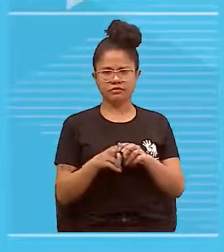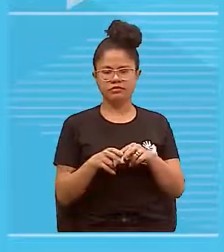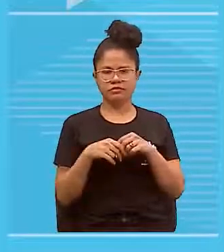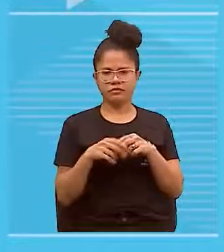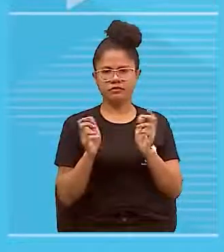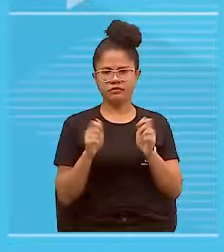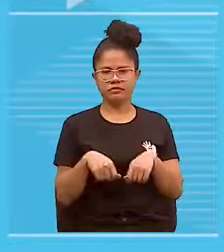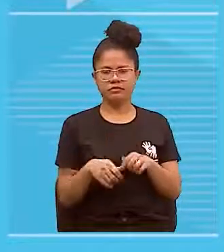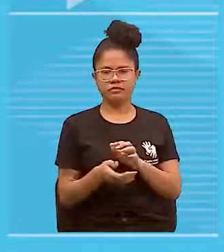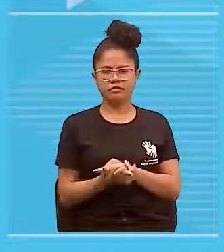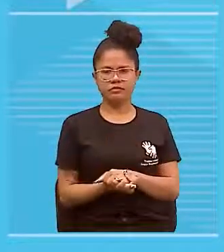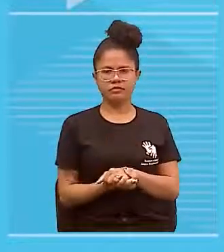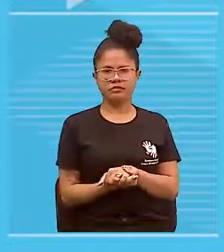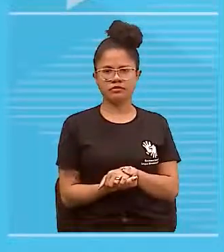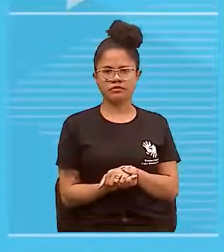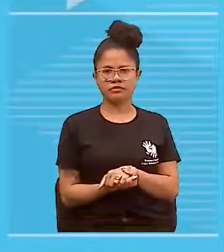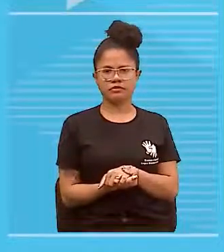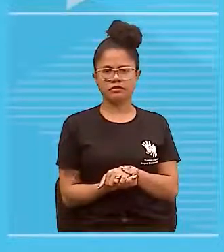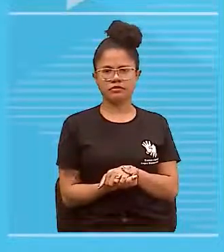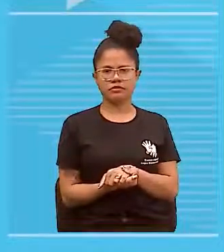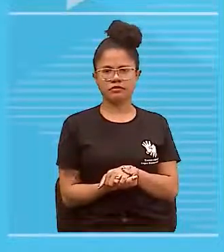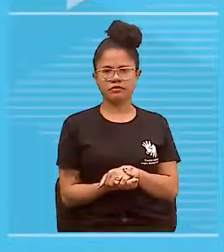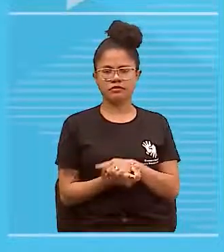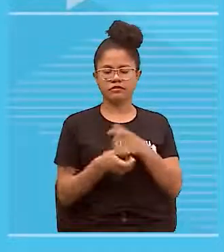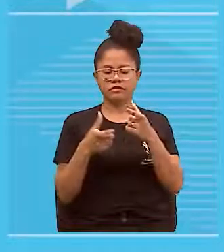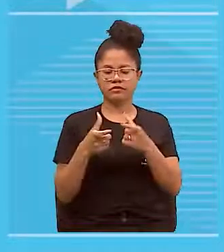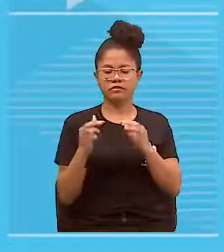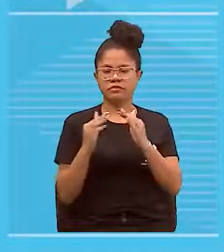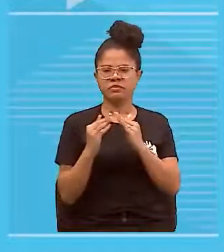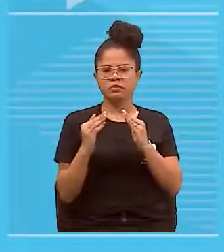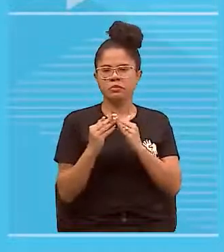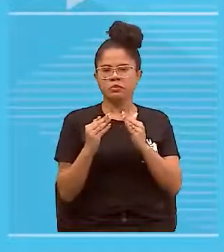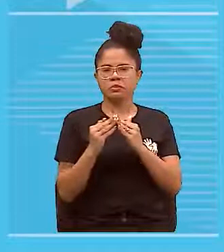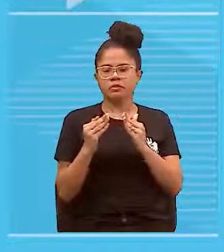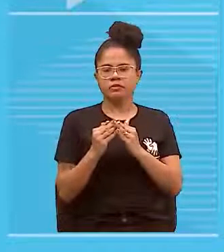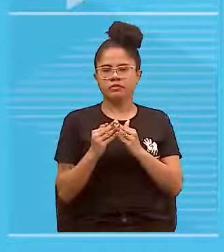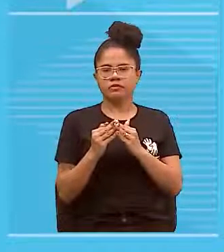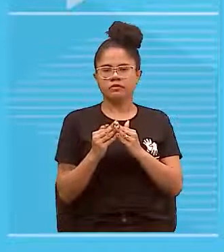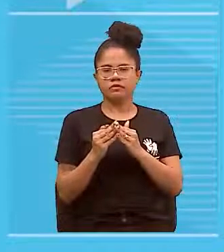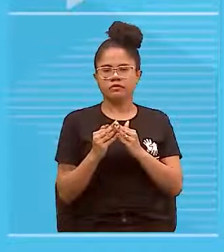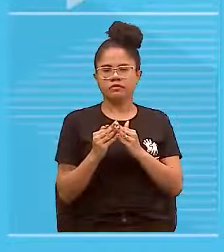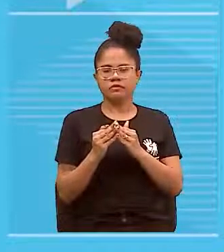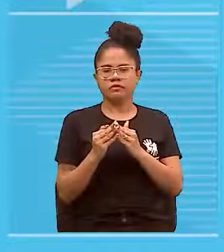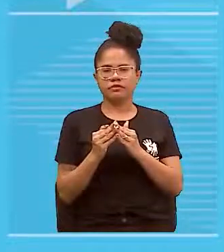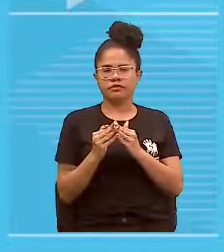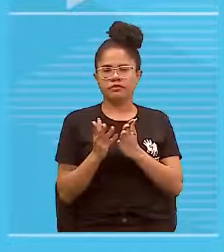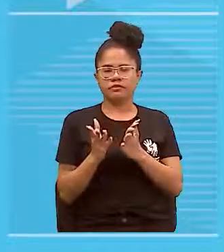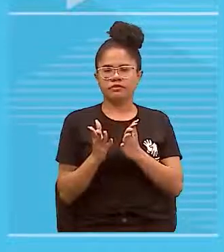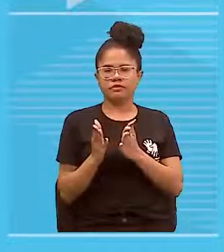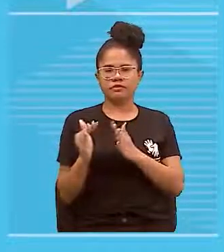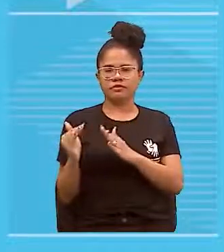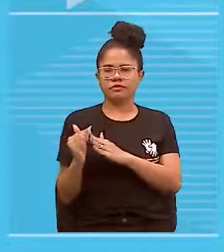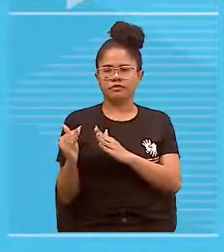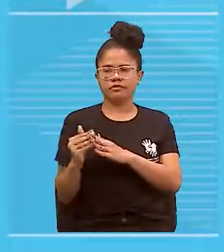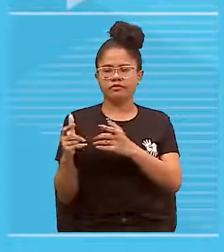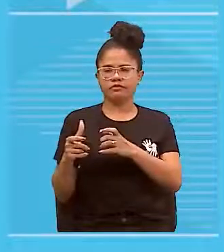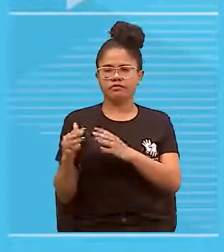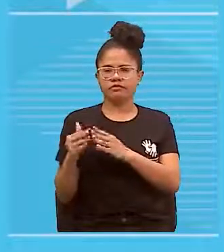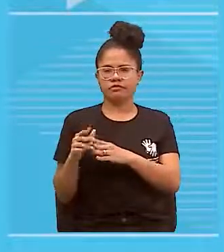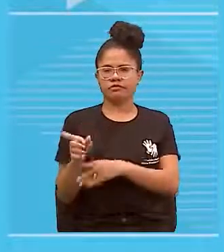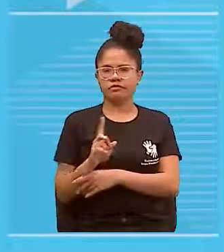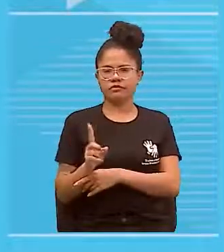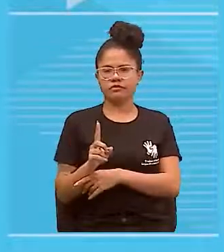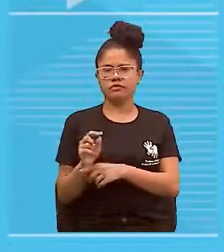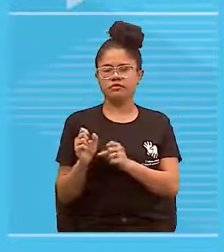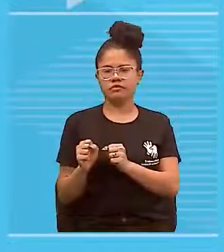o hábitat, o abrigo do bicho de hábitat. Não, porque o abrigo é só o lugar que ele está lá, mas ele pode mudar de lugar dentro do